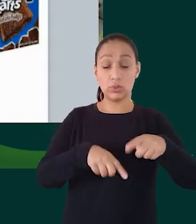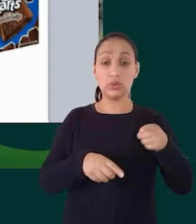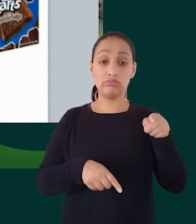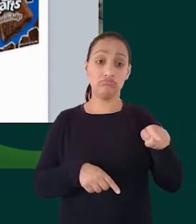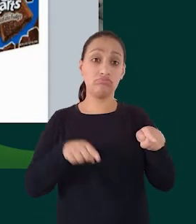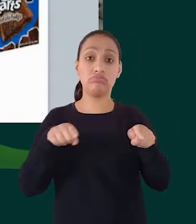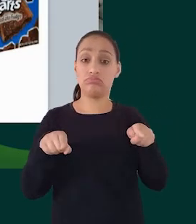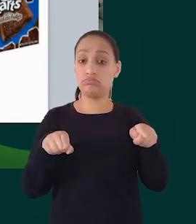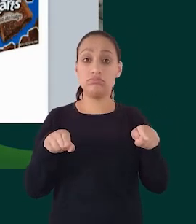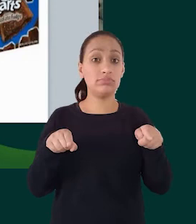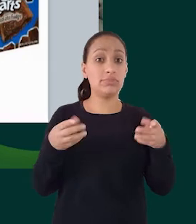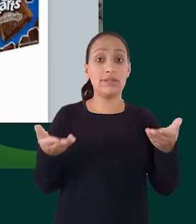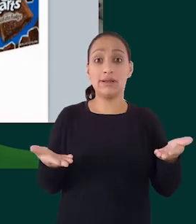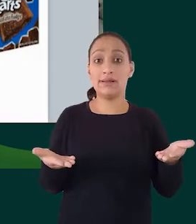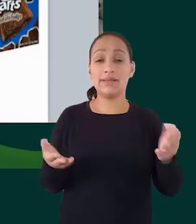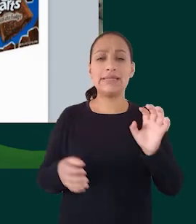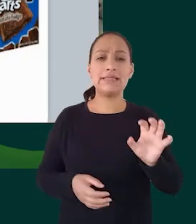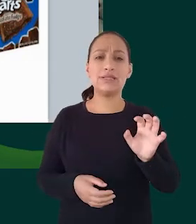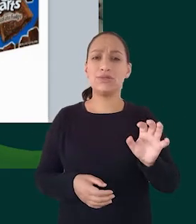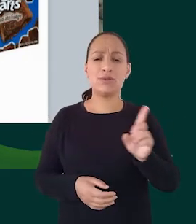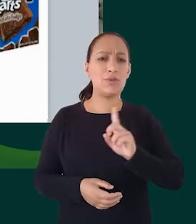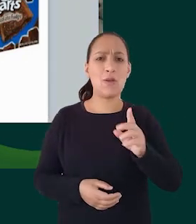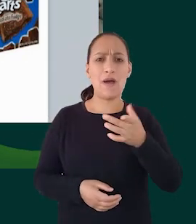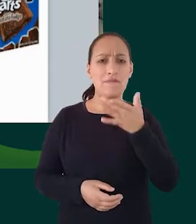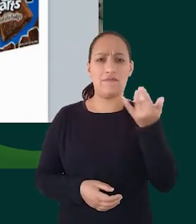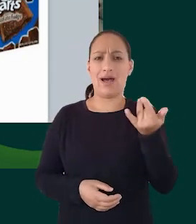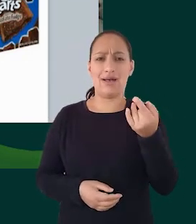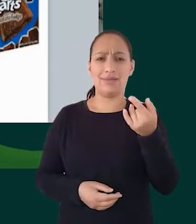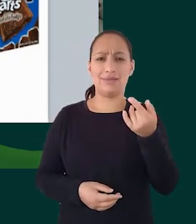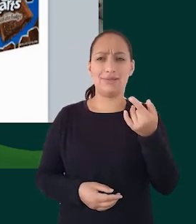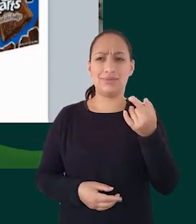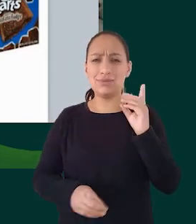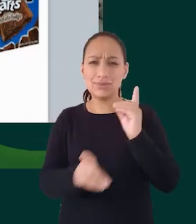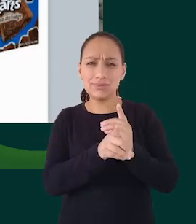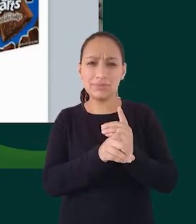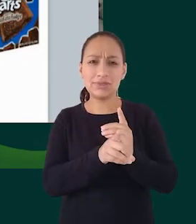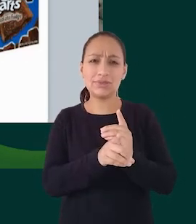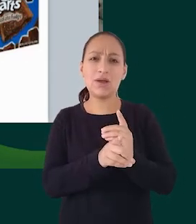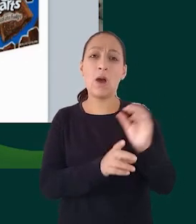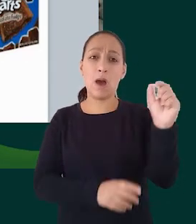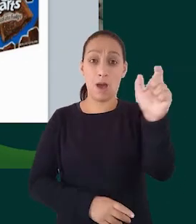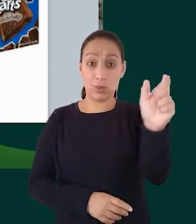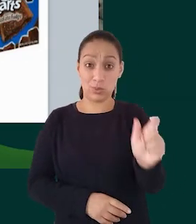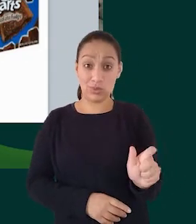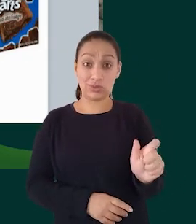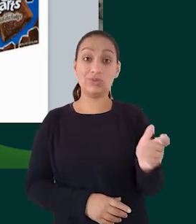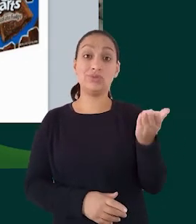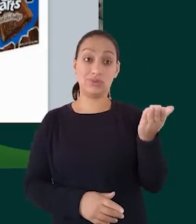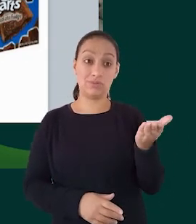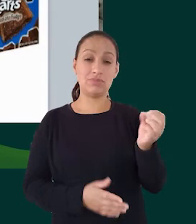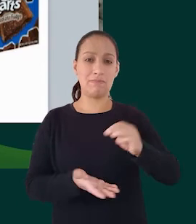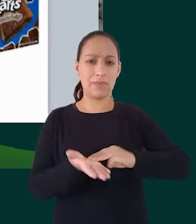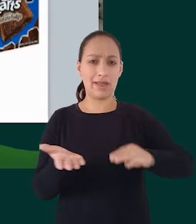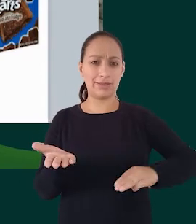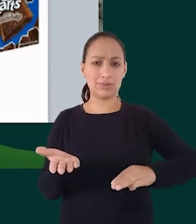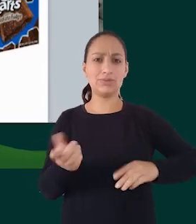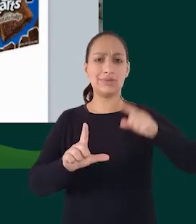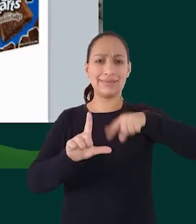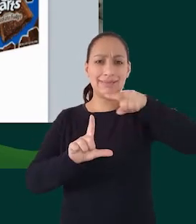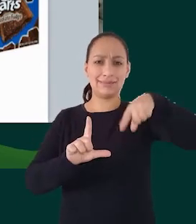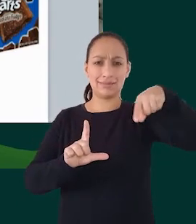não é fácil de prever. Isso, o algoritmo, a partir de métodos estatísticos, computações